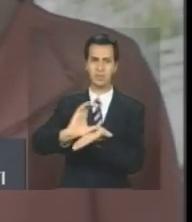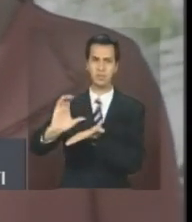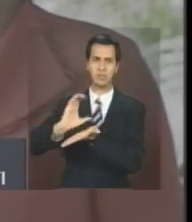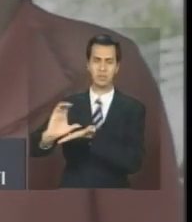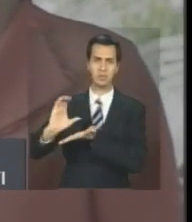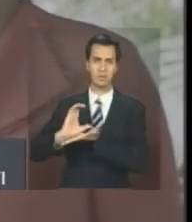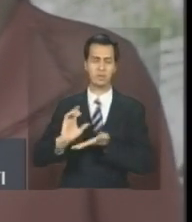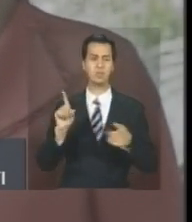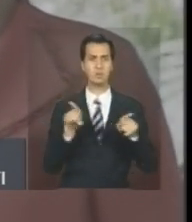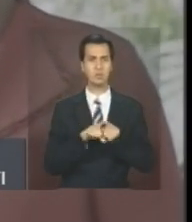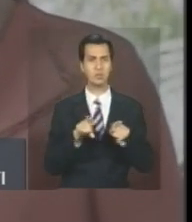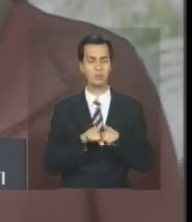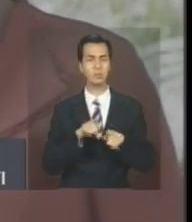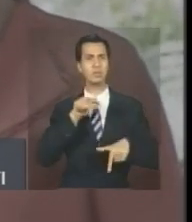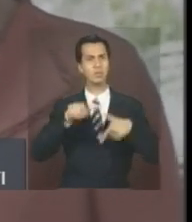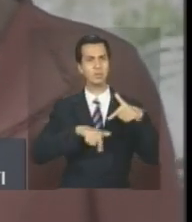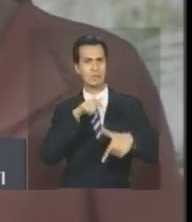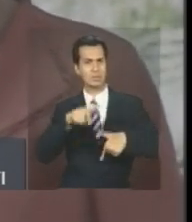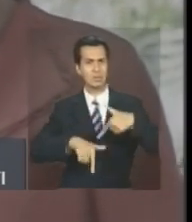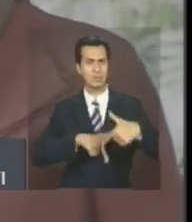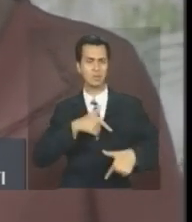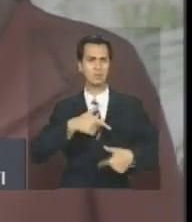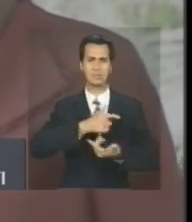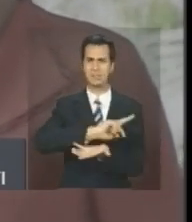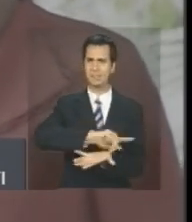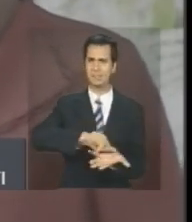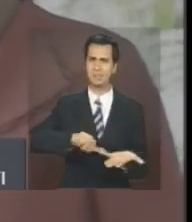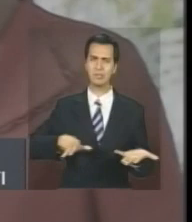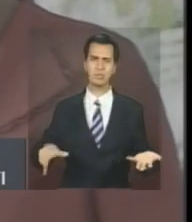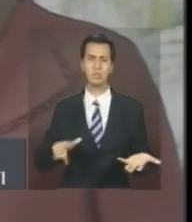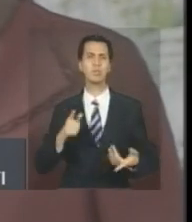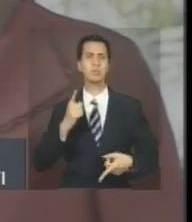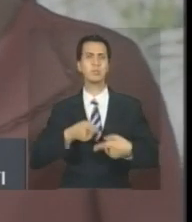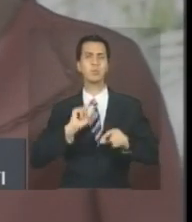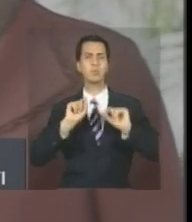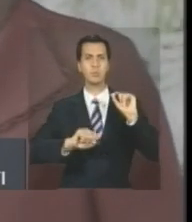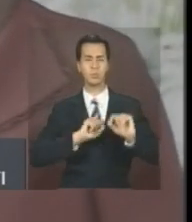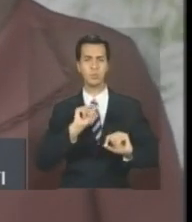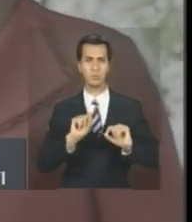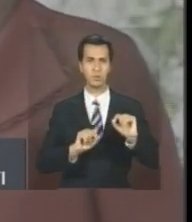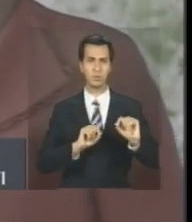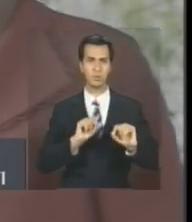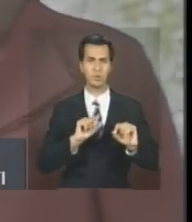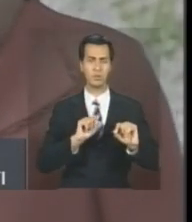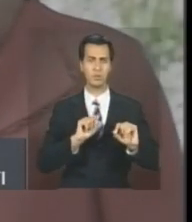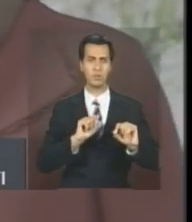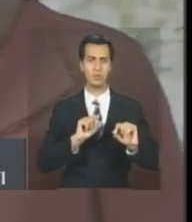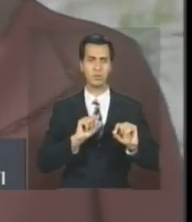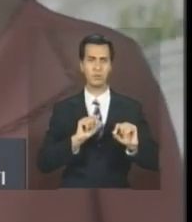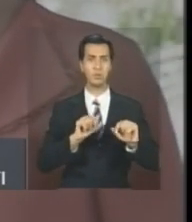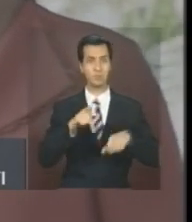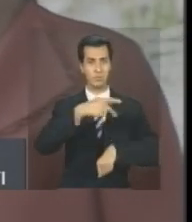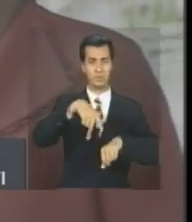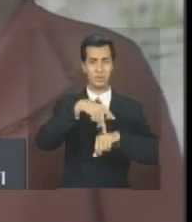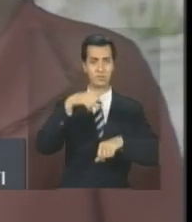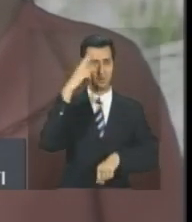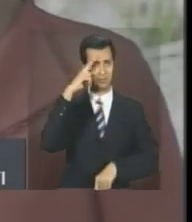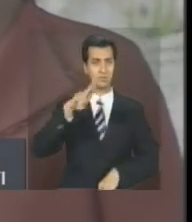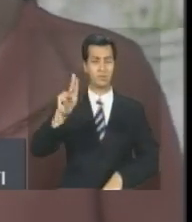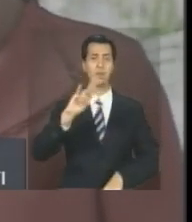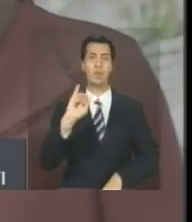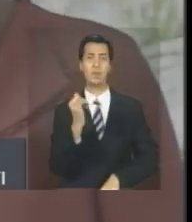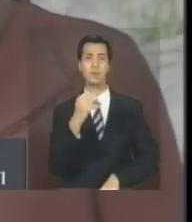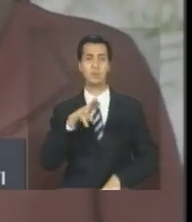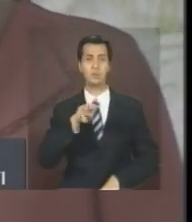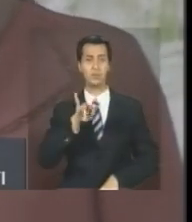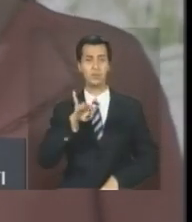e a fazer todos os esforços para que o Haiti consiga